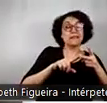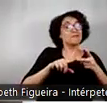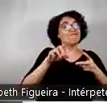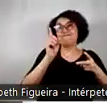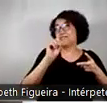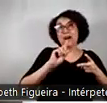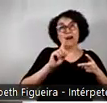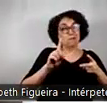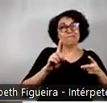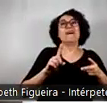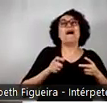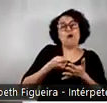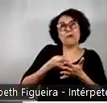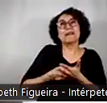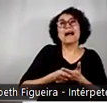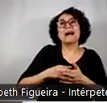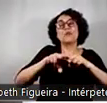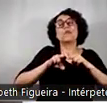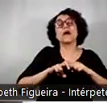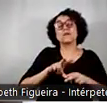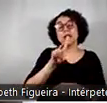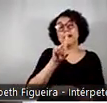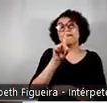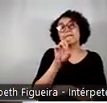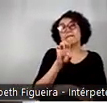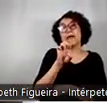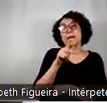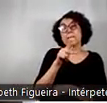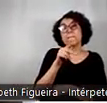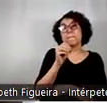por conta das suas leis, né, das suas políticas de